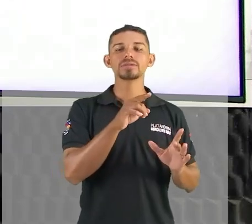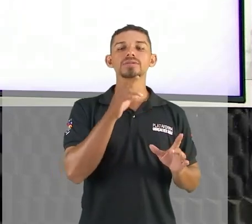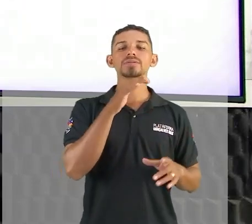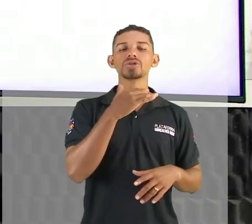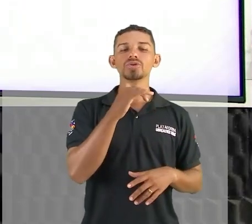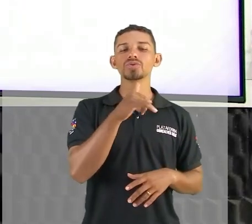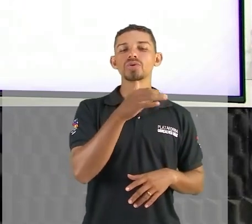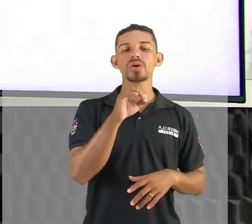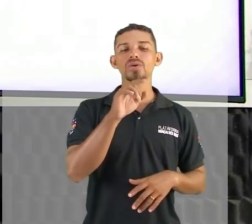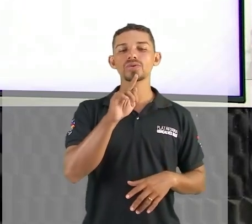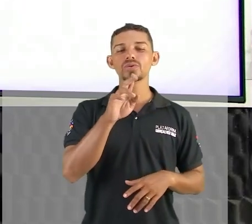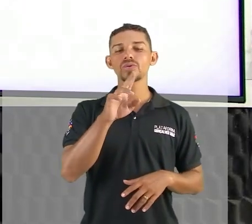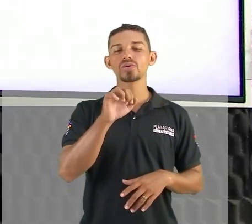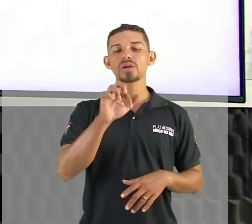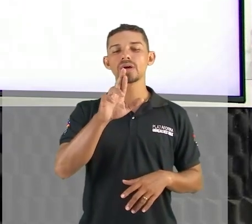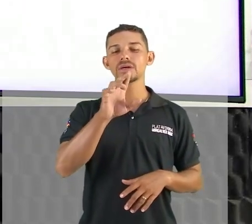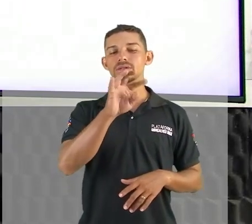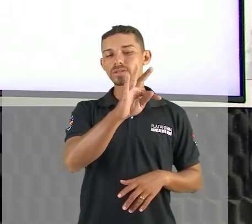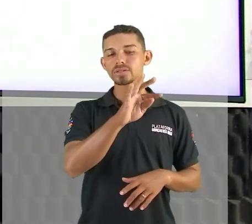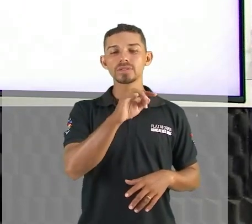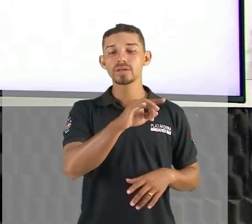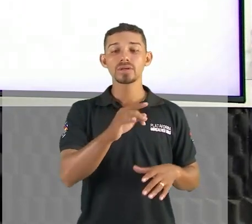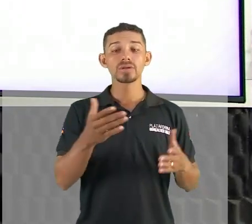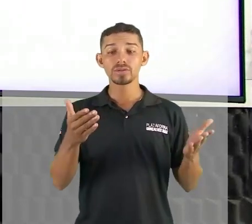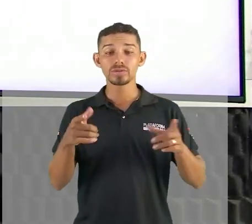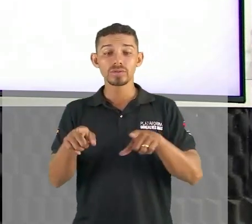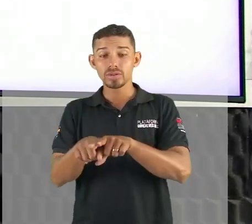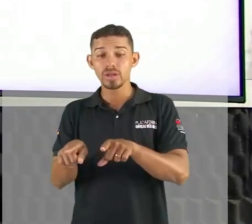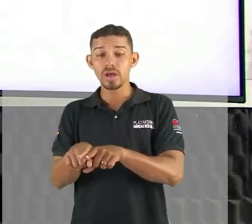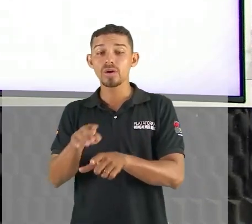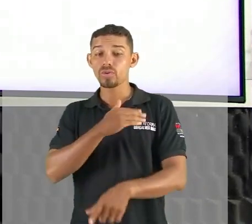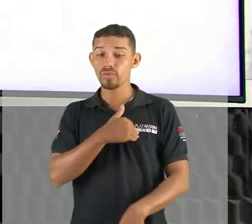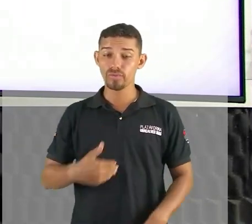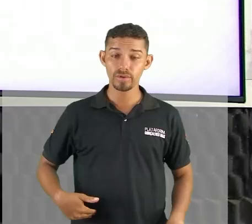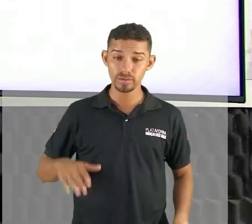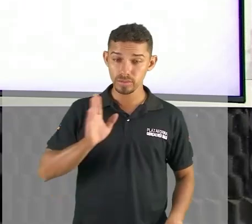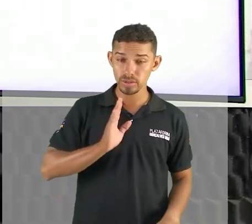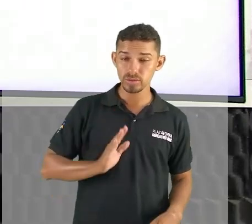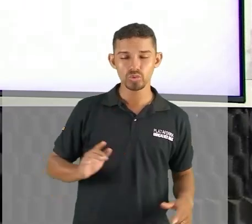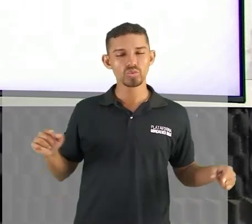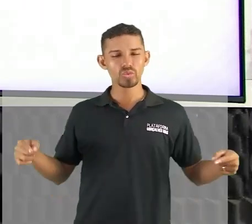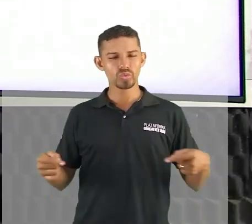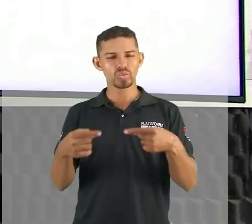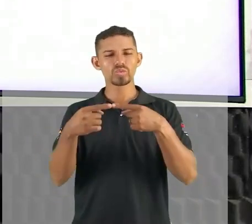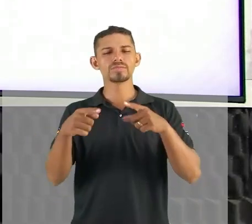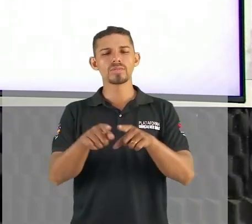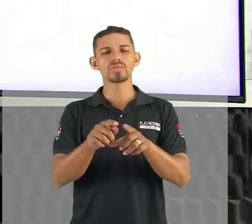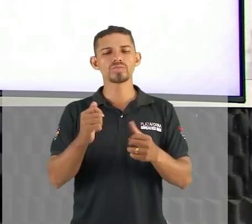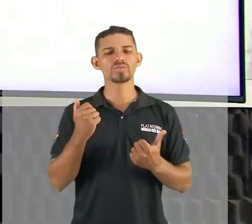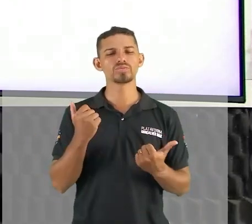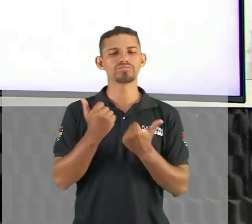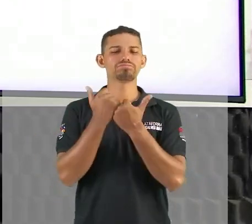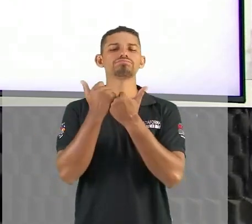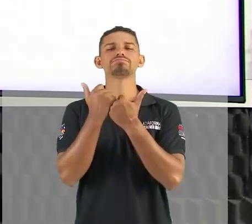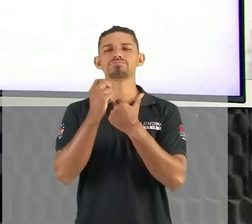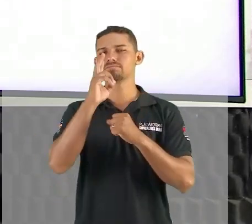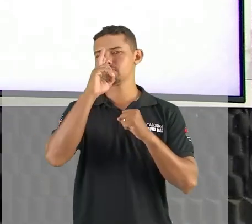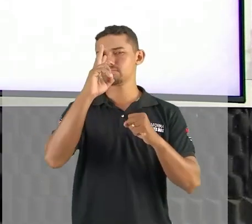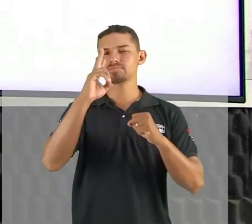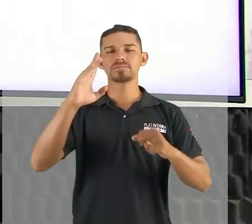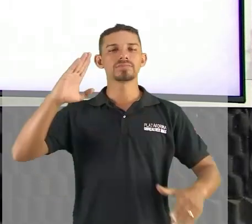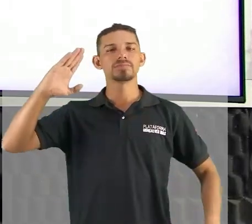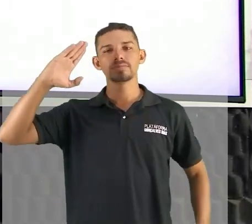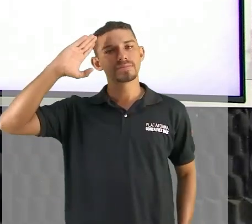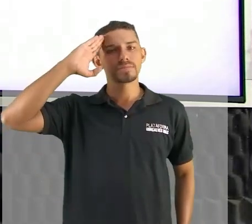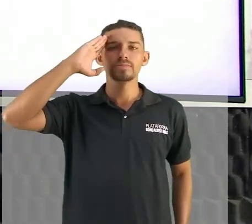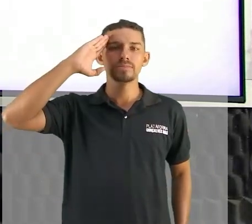brasileiro. Em comum aos dois processos, destacam-se o apoio à tomada de poder pelos militares. Então, olha